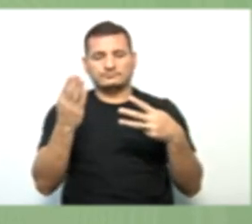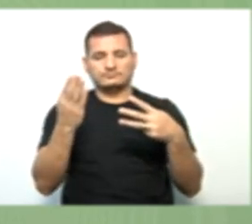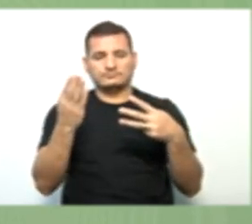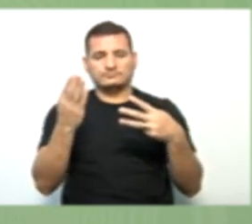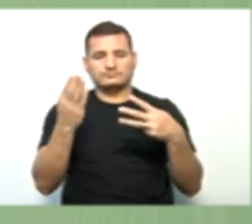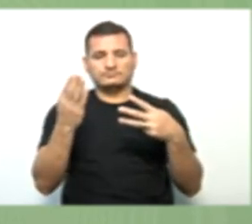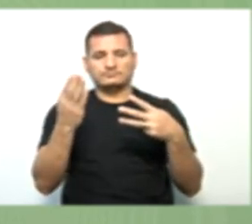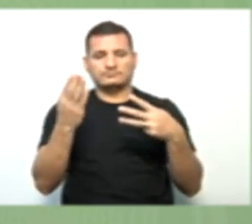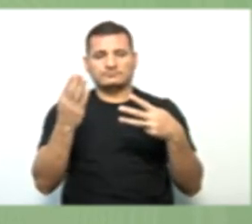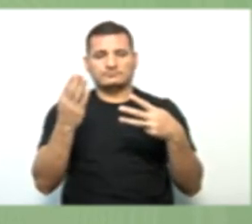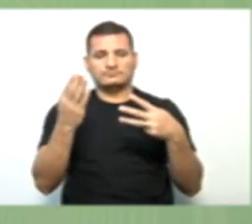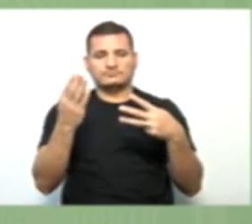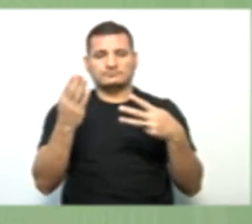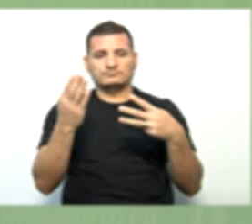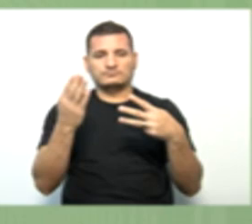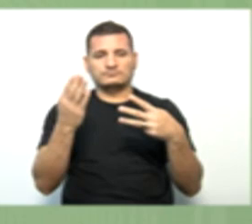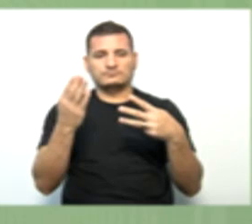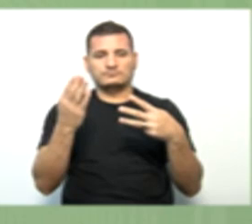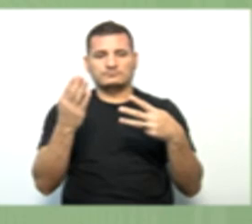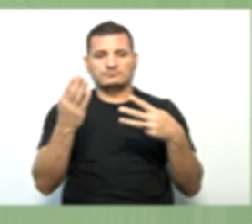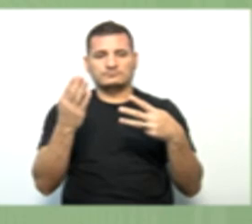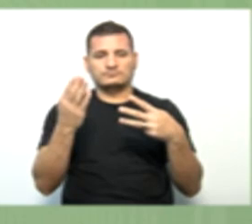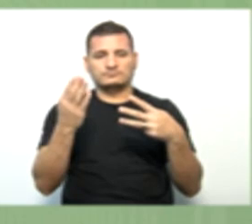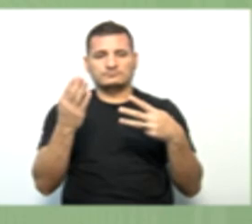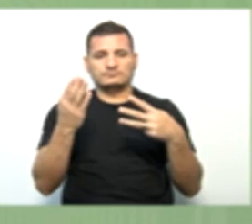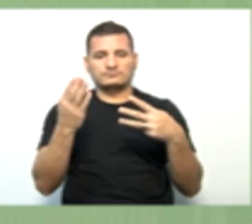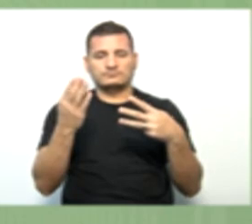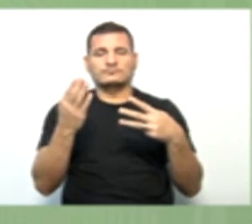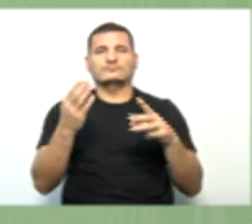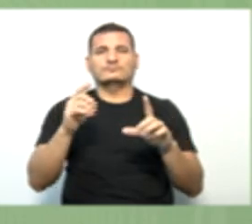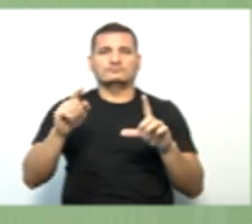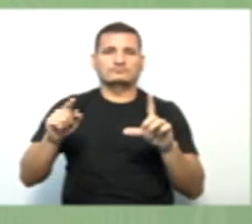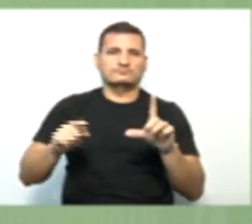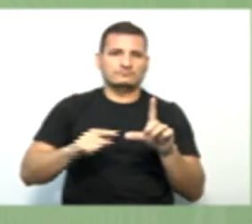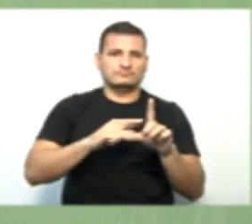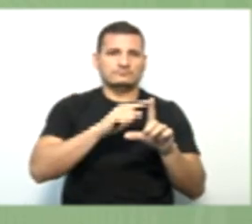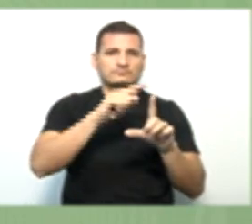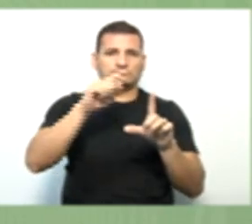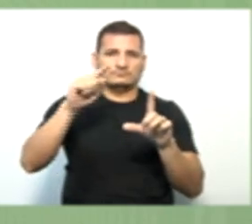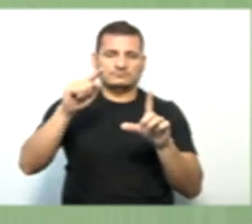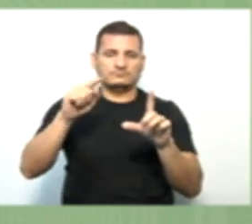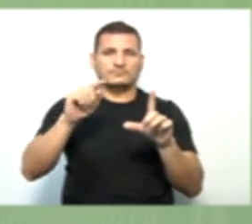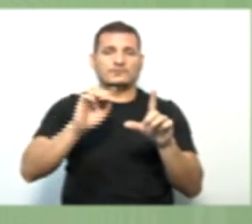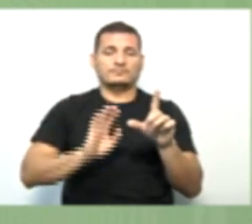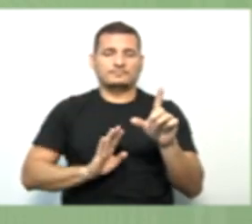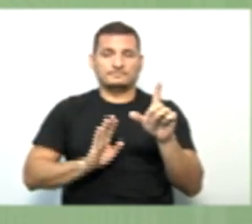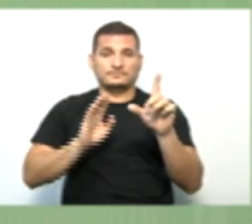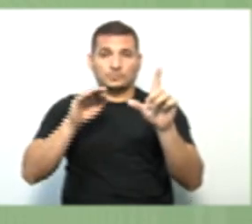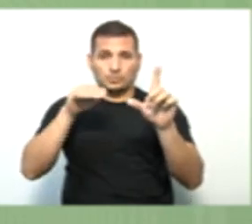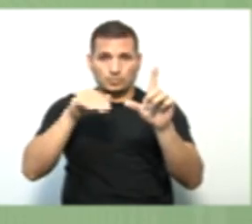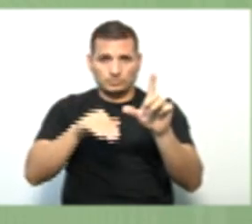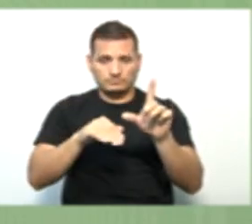que 3. Aí ele sai do laço e passa a executar o comando que está depois do while.